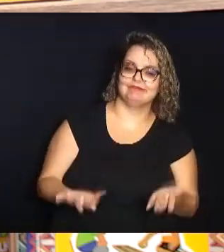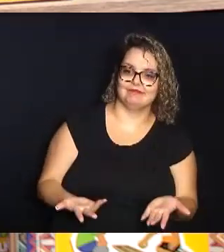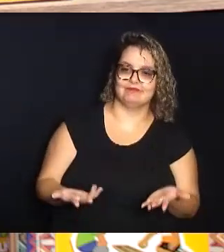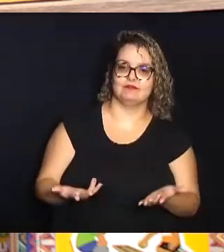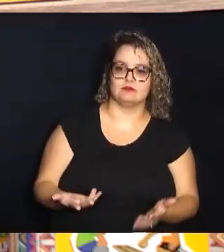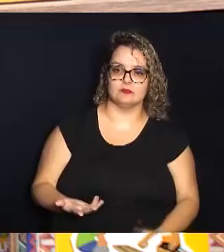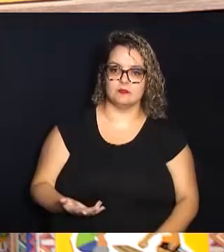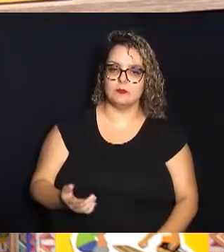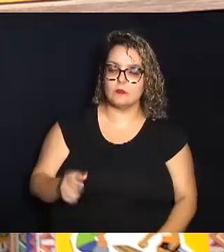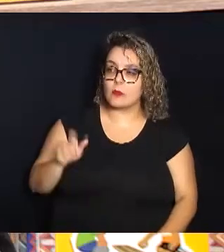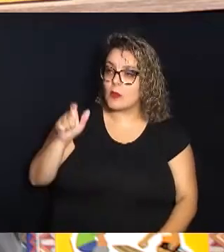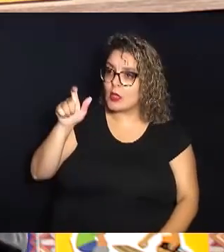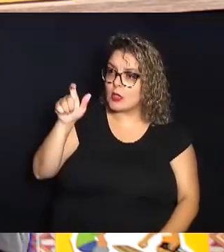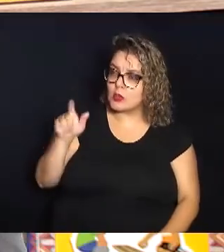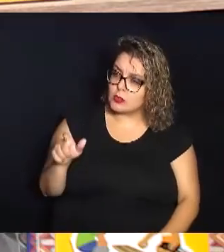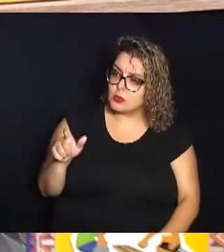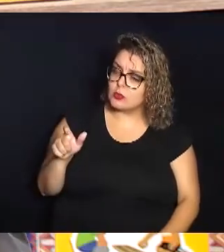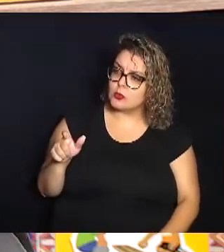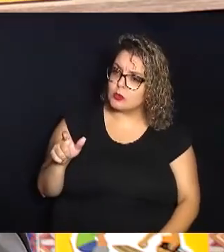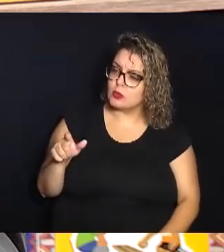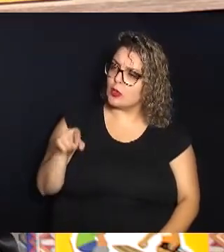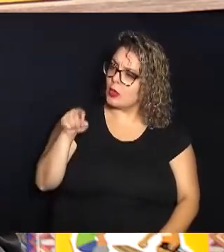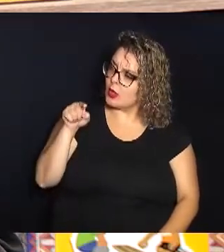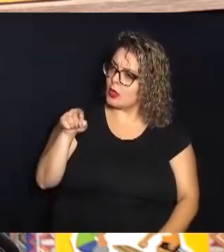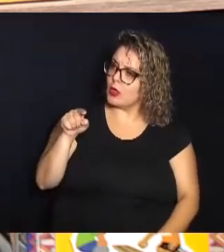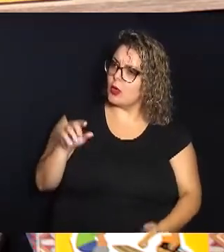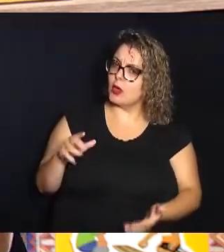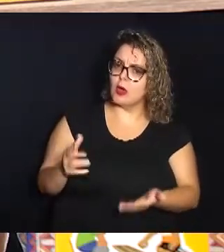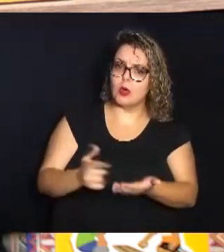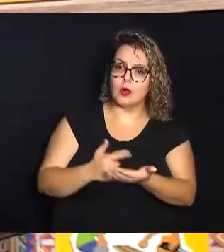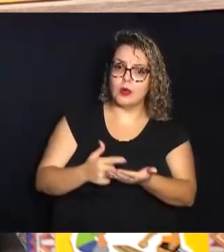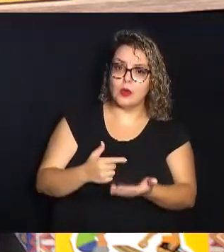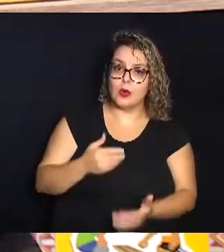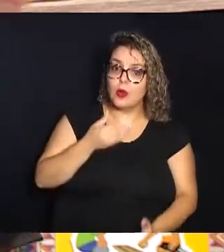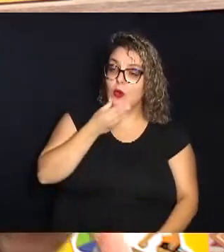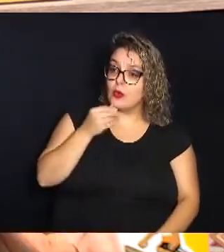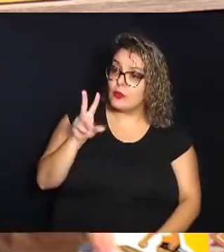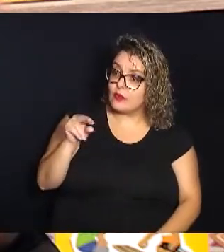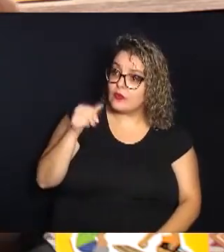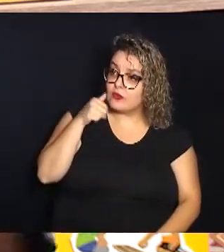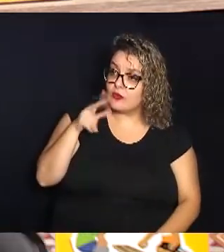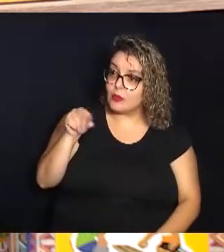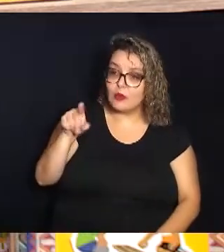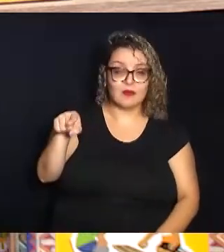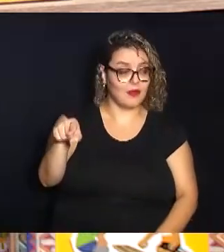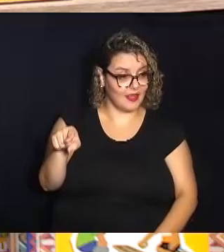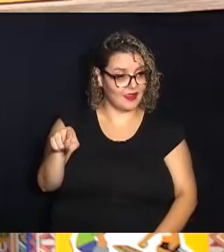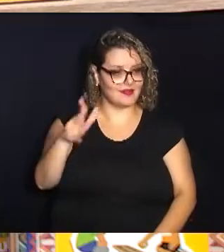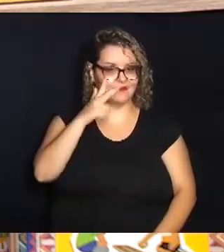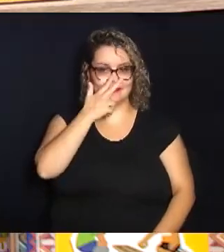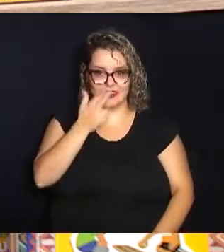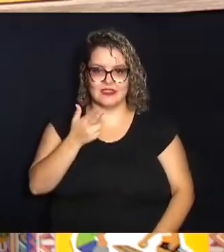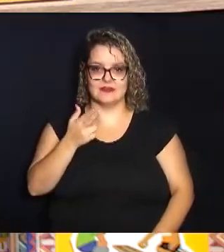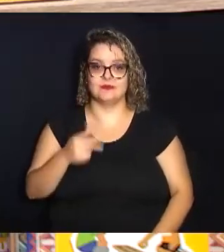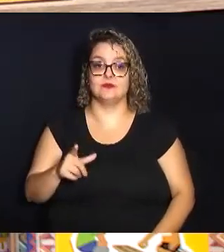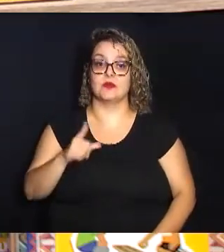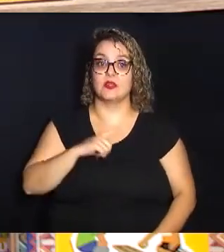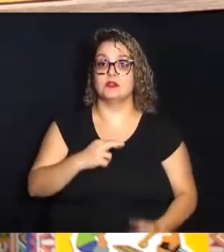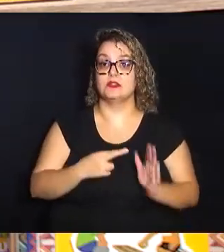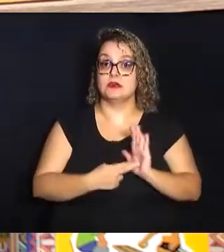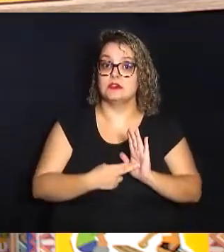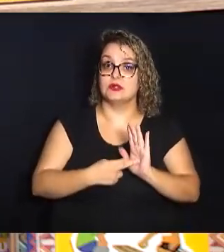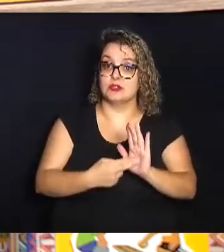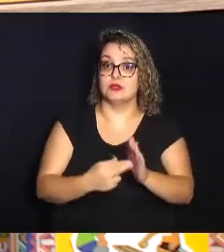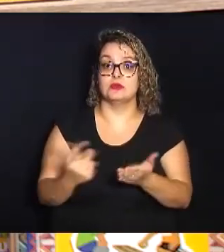casos de crianças olharem eh num determinado livro e falar olha o vovô o papai né então eh a